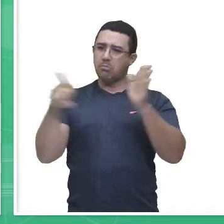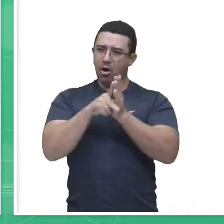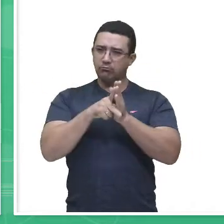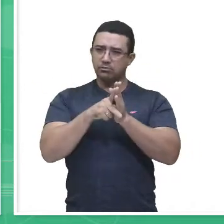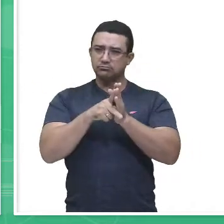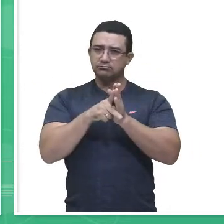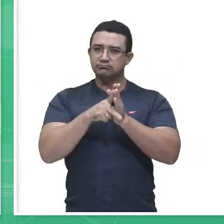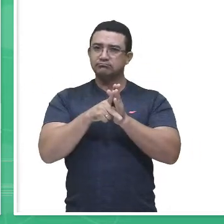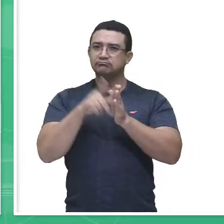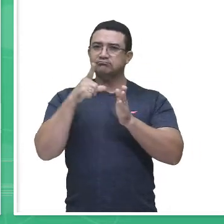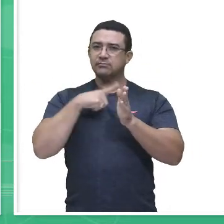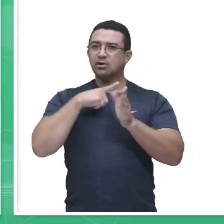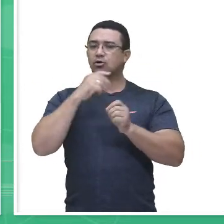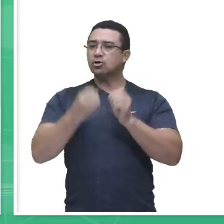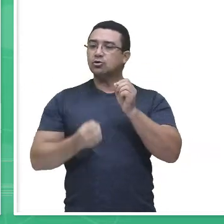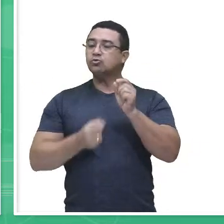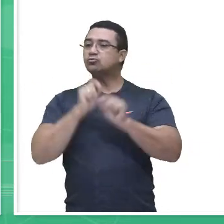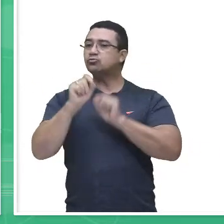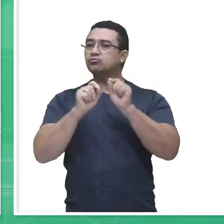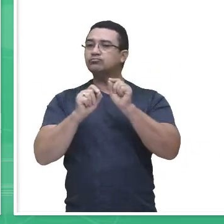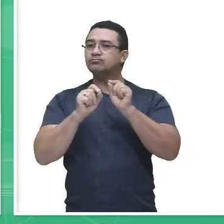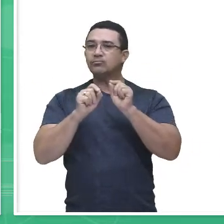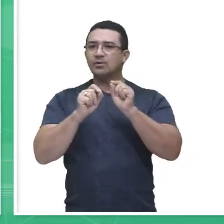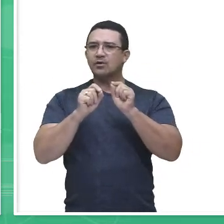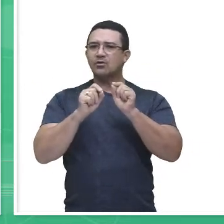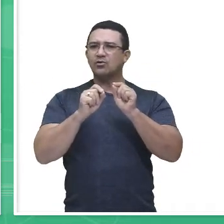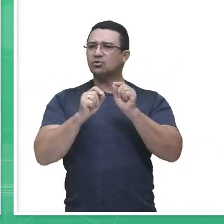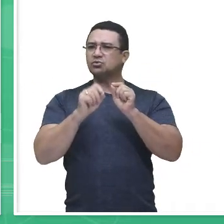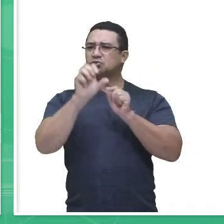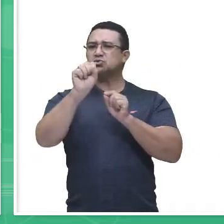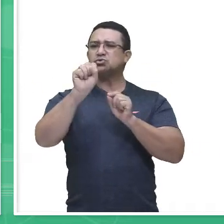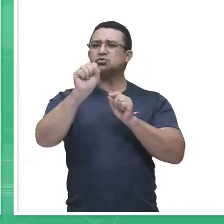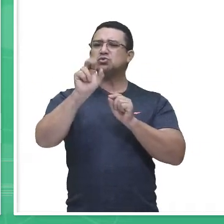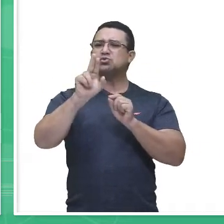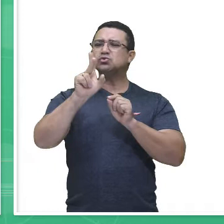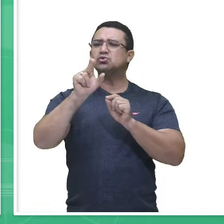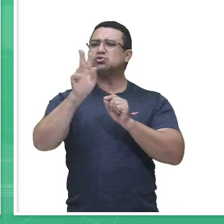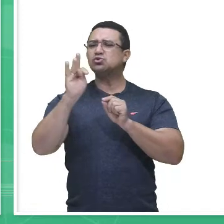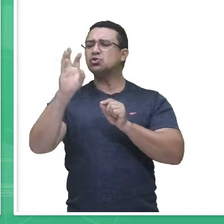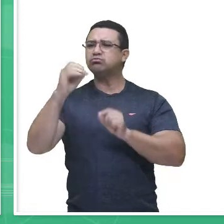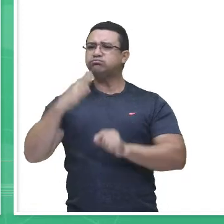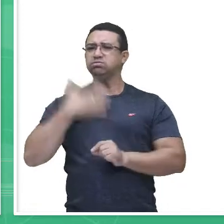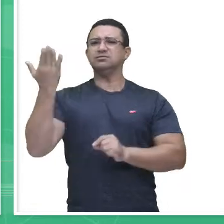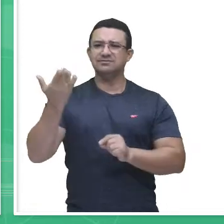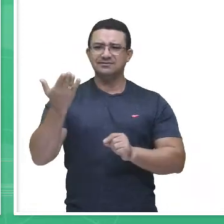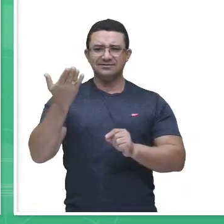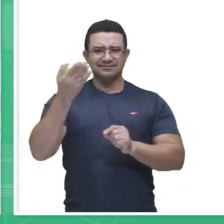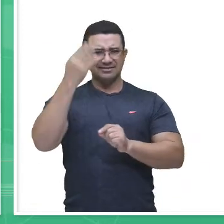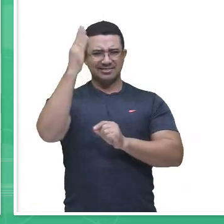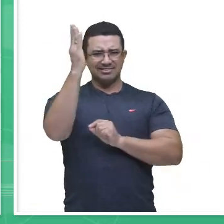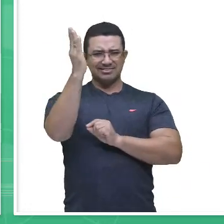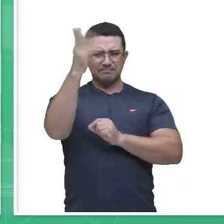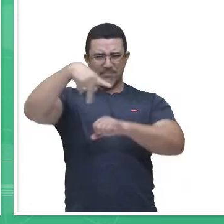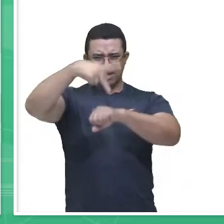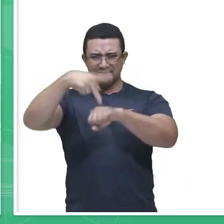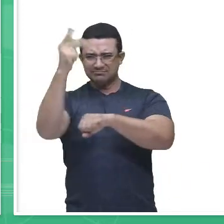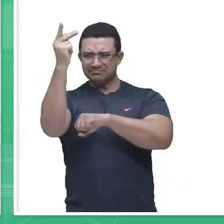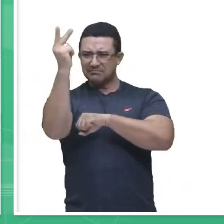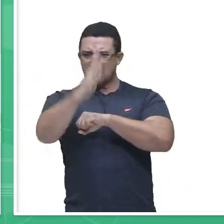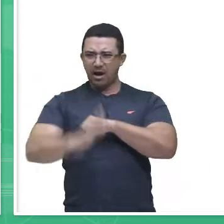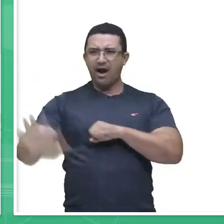O surto nacionalista. Como assim o surto nacionalista? É aquela ideia de nação. Então perceba